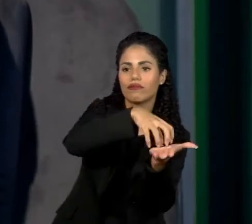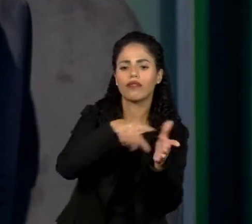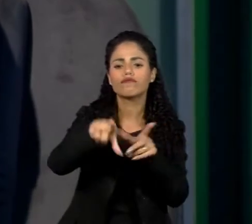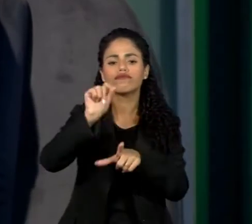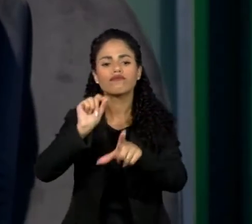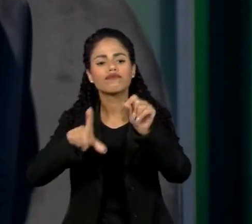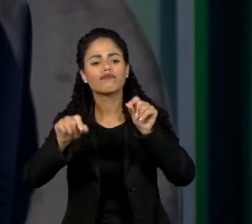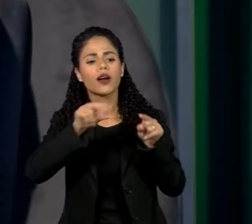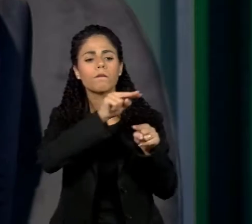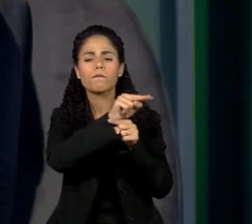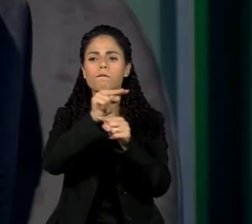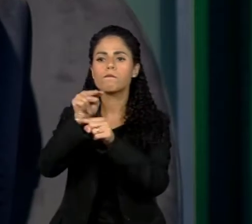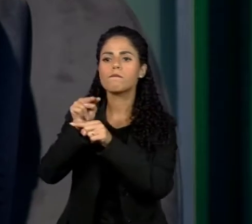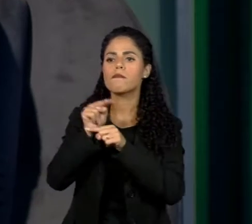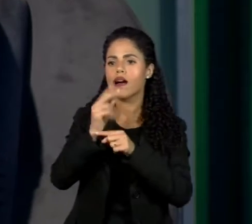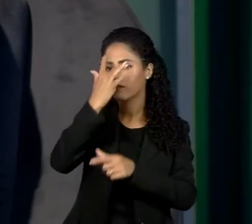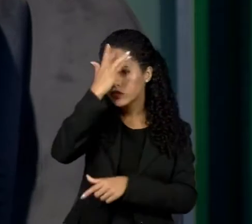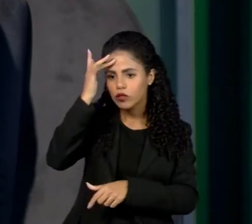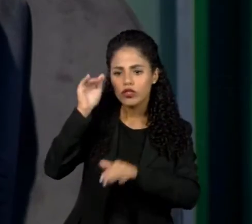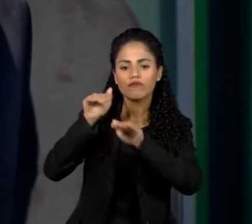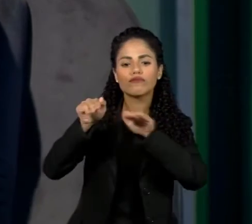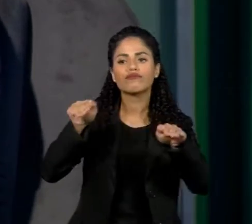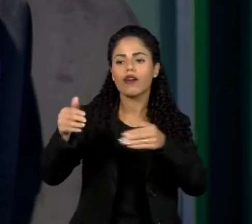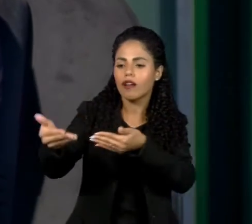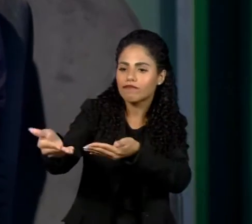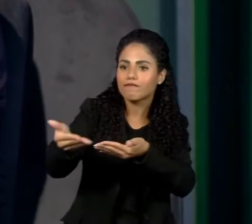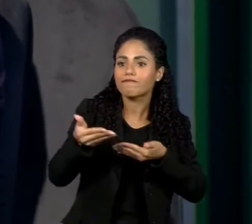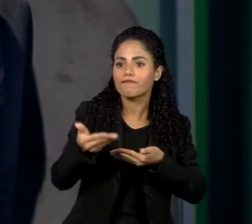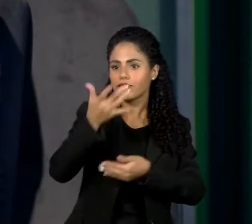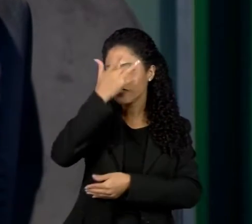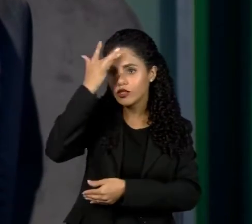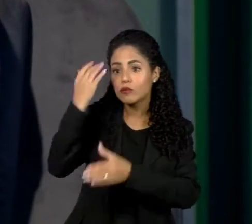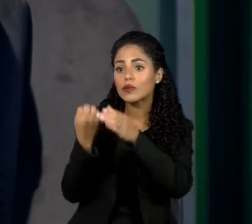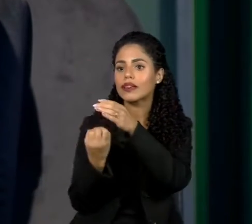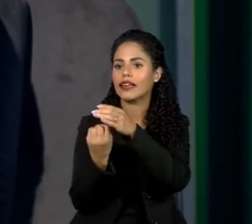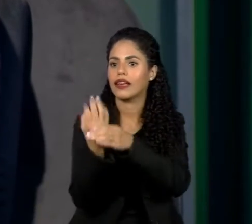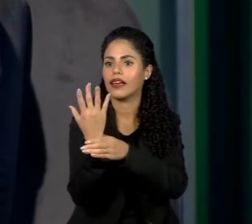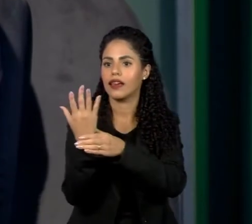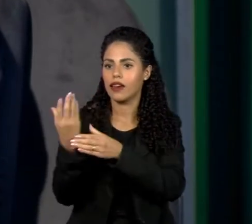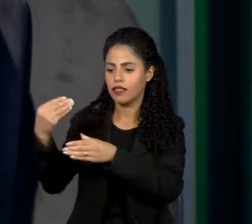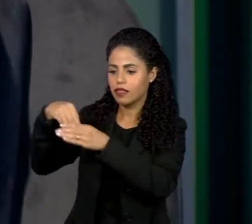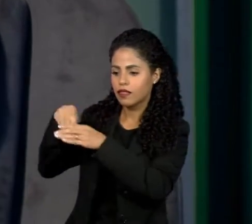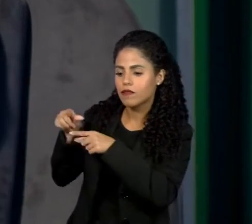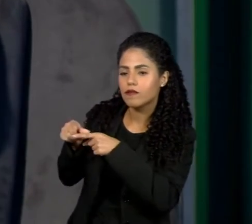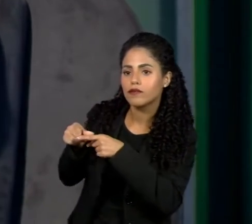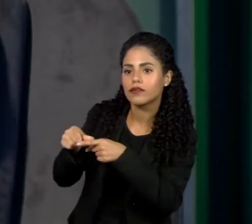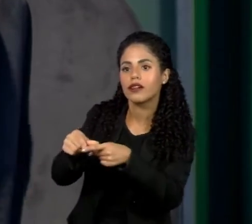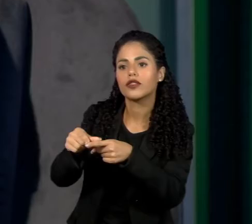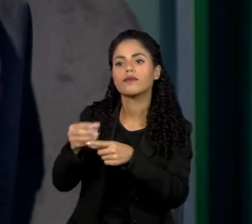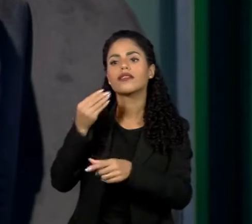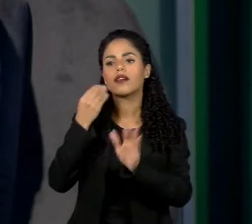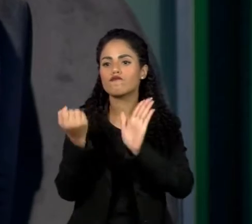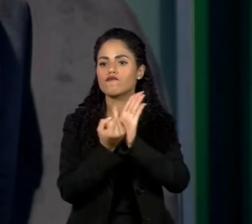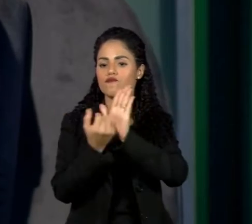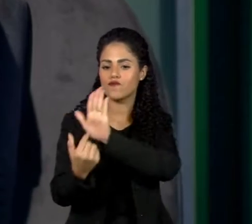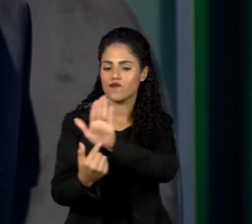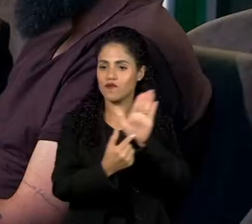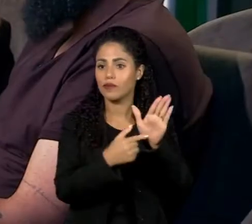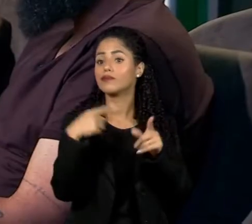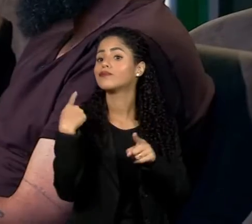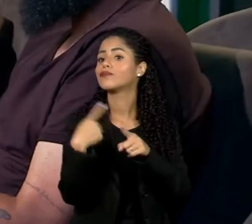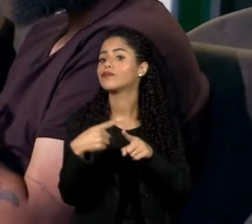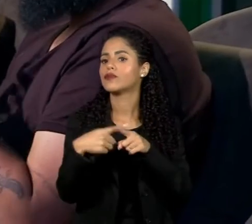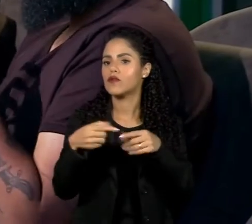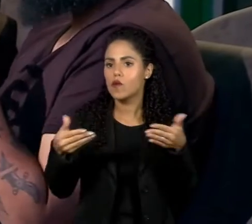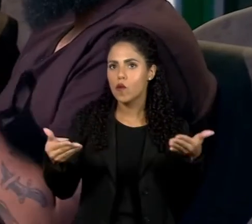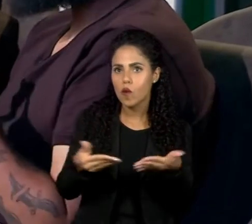agências cuidando desse lugar para que possa acolher esses criadores pretos e favelados, para que possa levar para as marcas, porque hoje está muito no